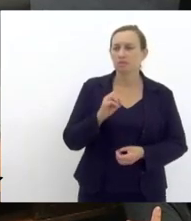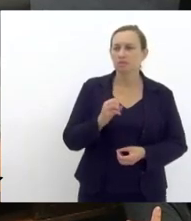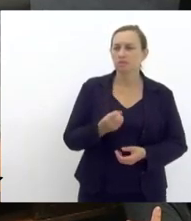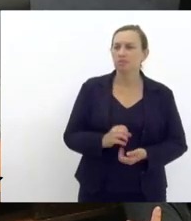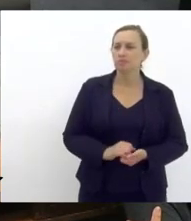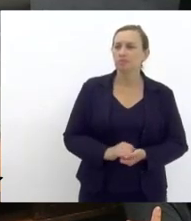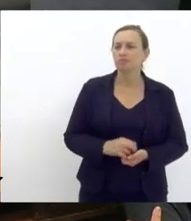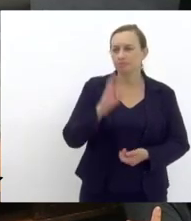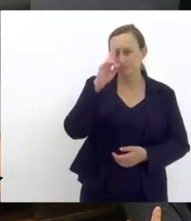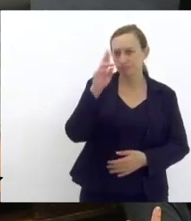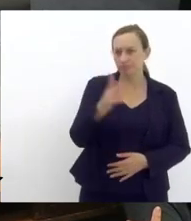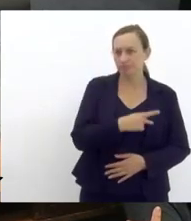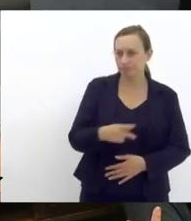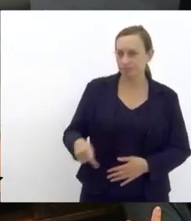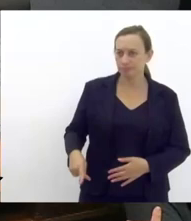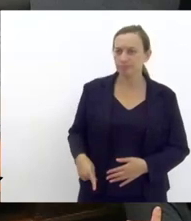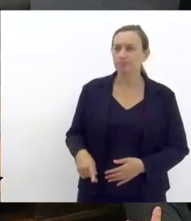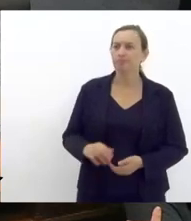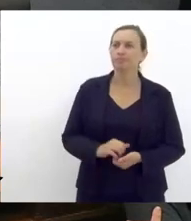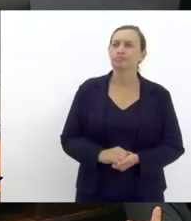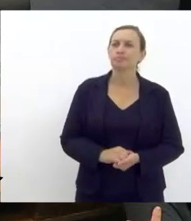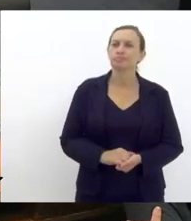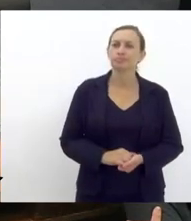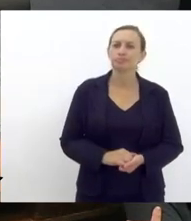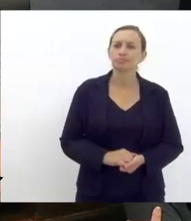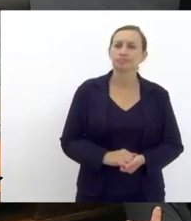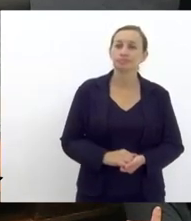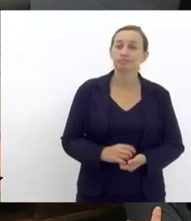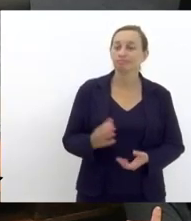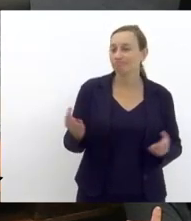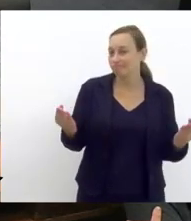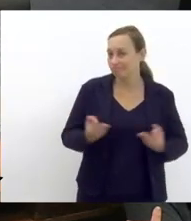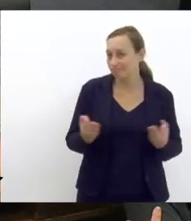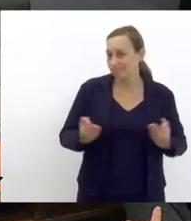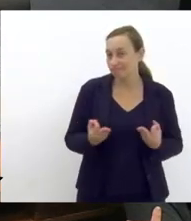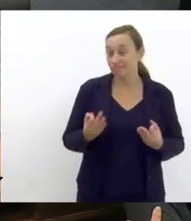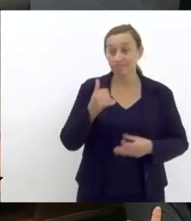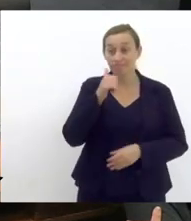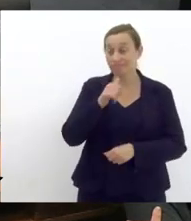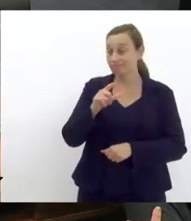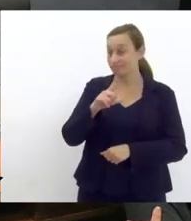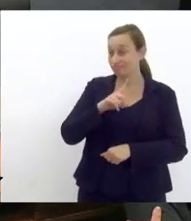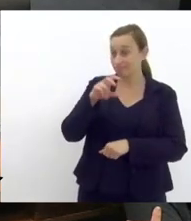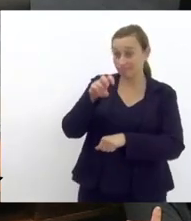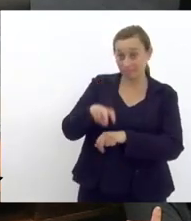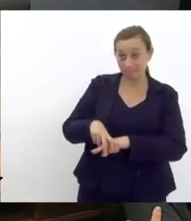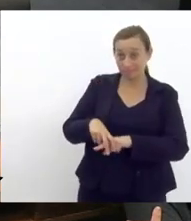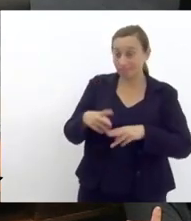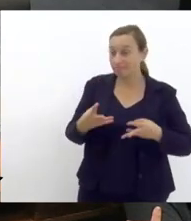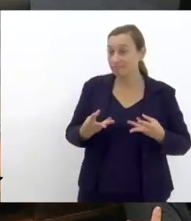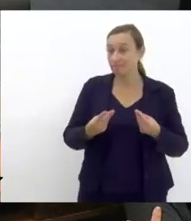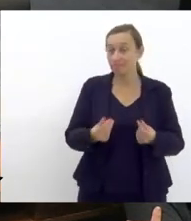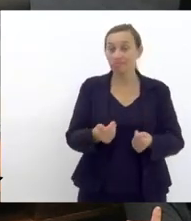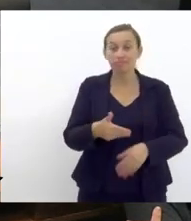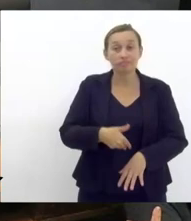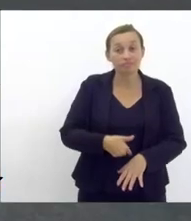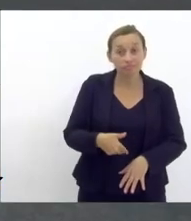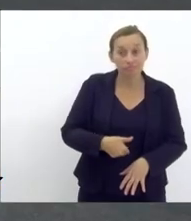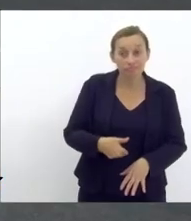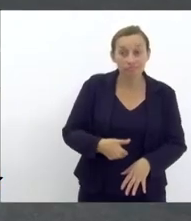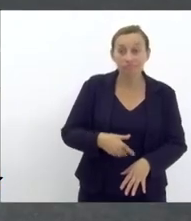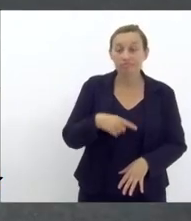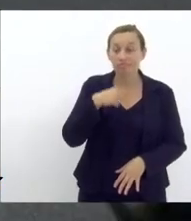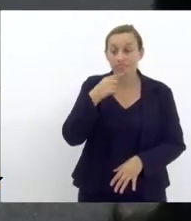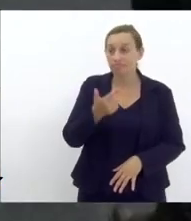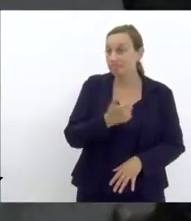senhora Presidente presidenta Que ótimo tem uns uma mulher sensível ao debate da Fome Sem